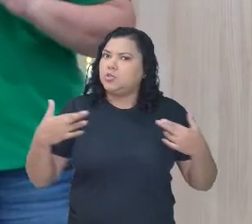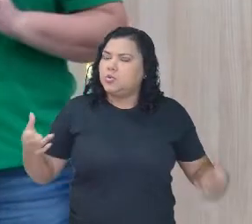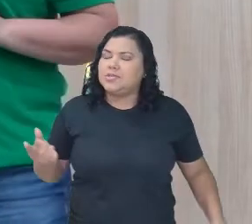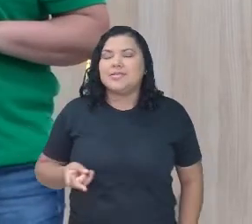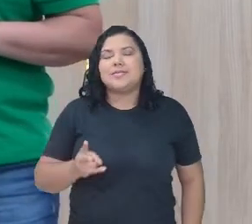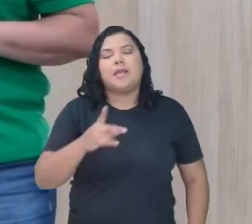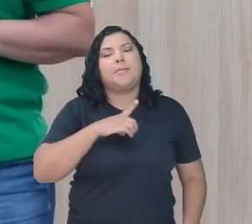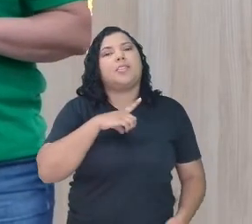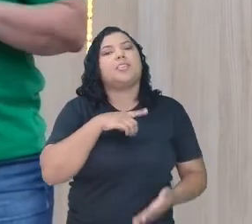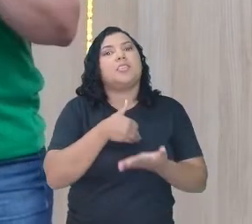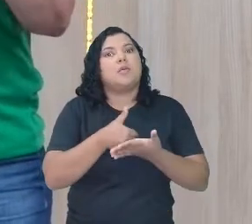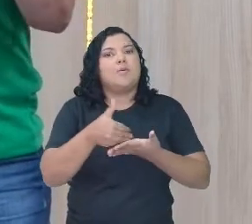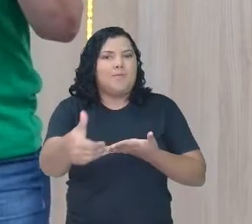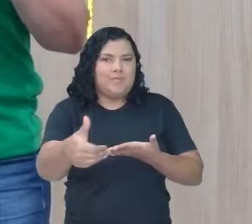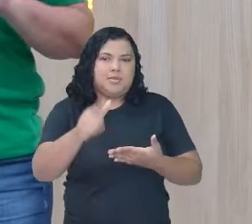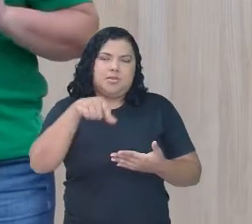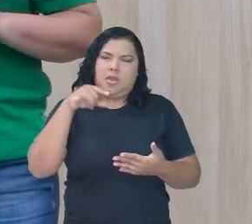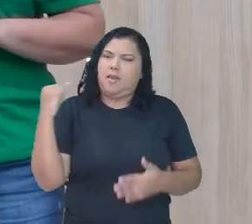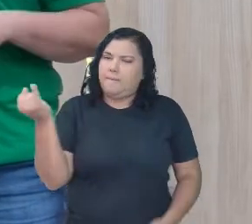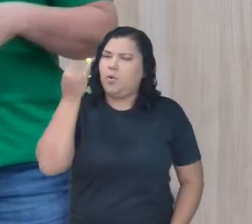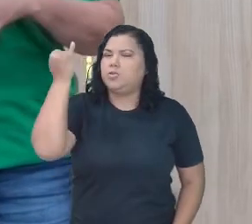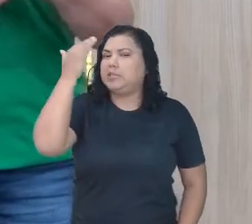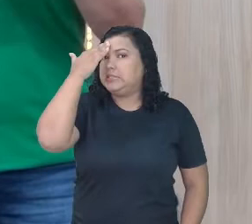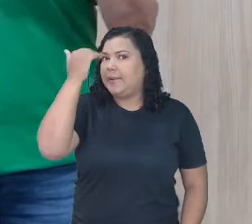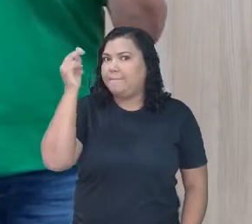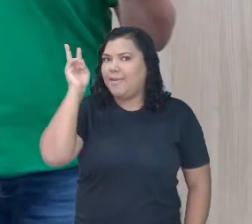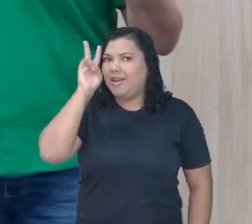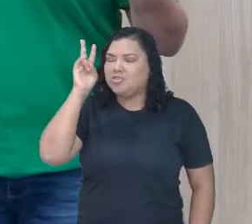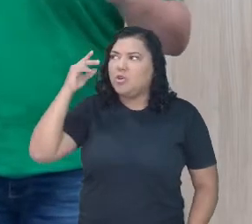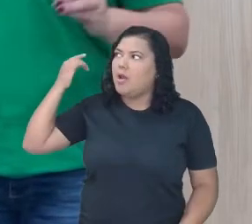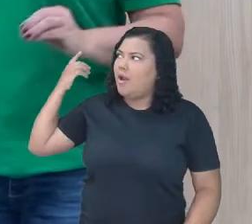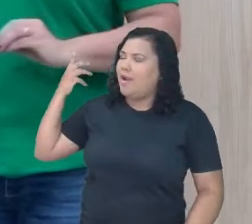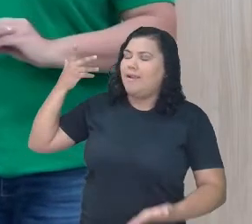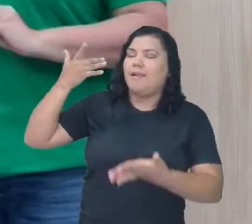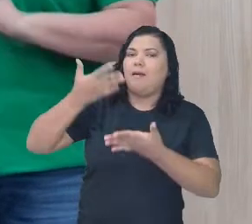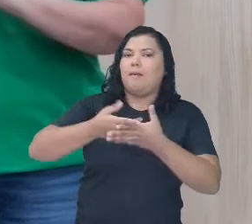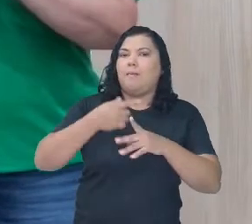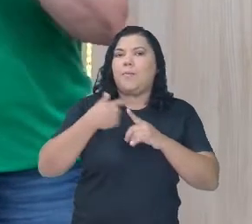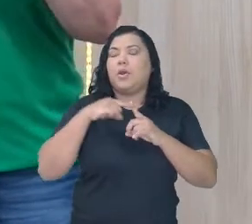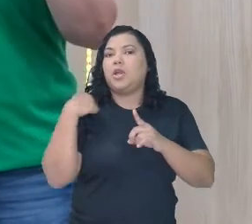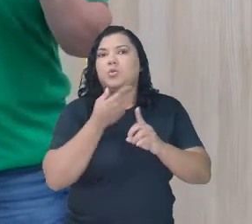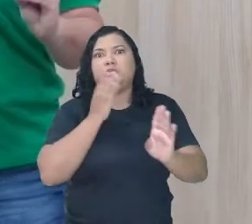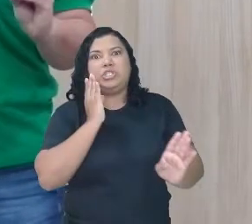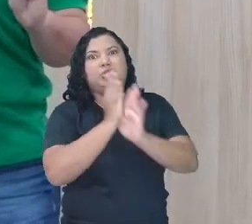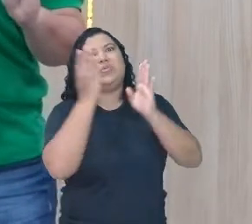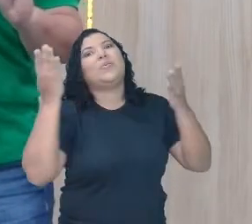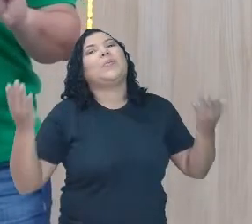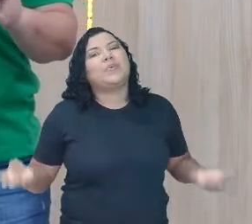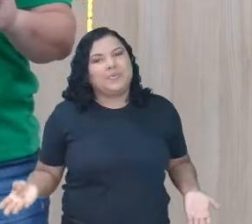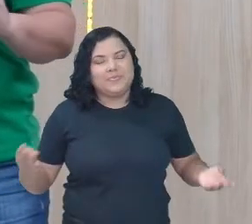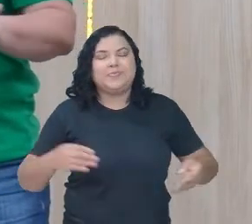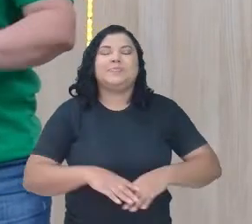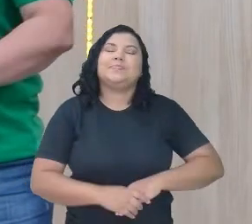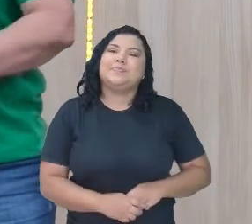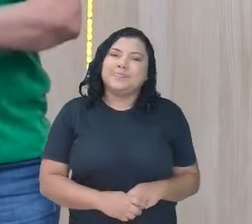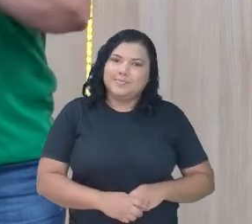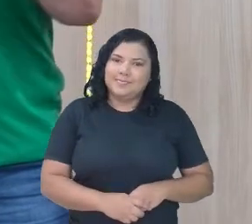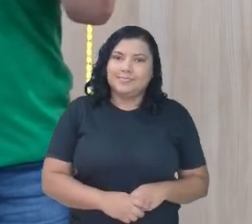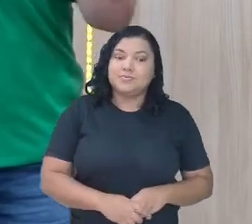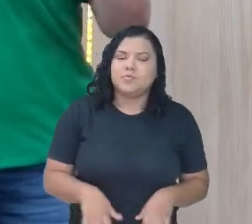é importante estudar, porque fazemos essa descoberta, não